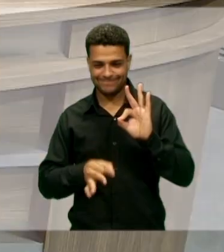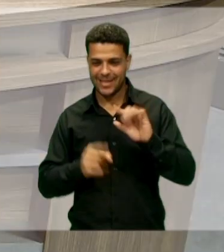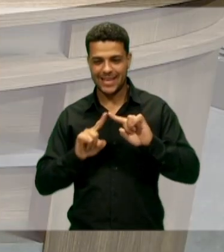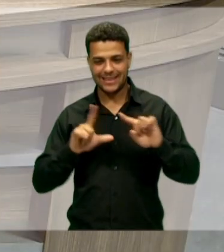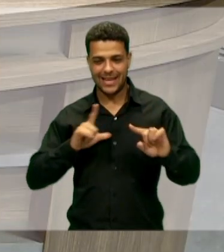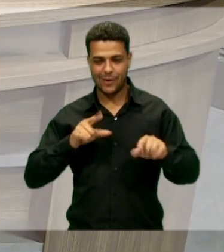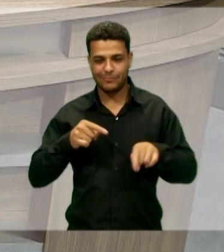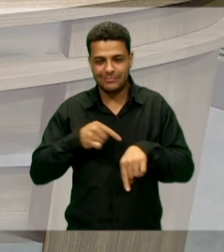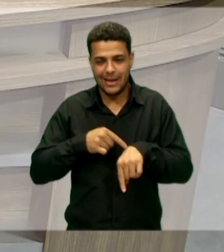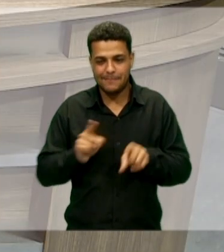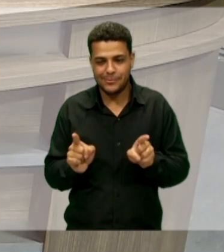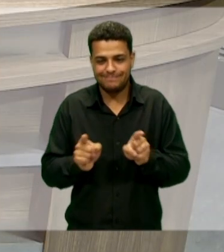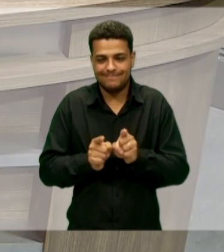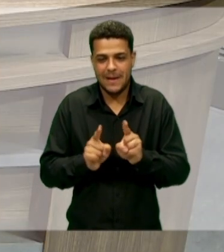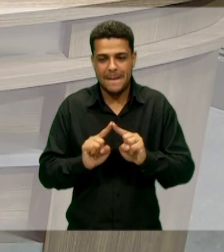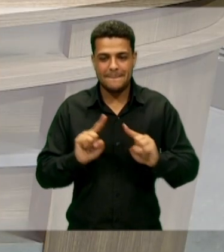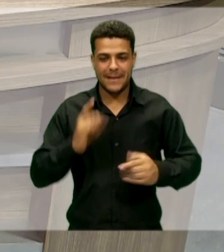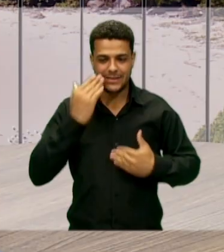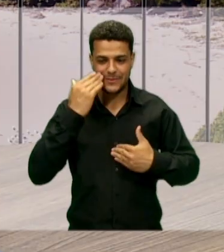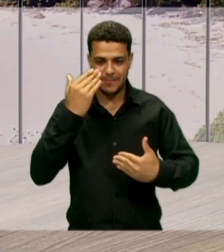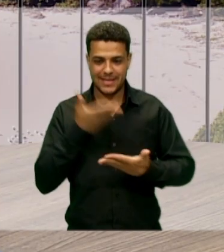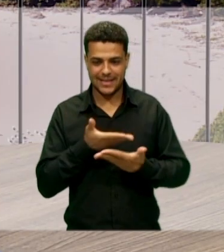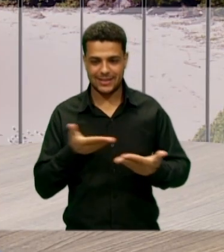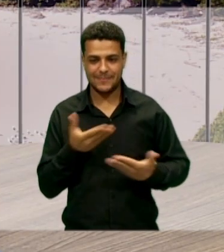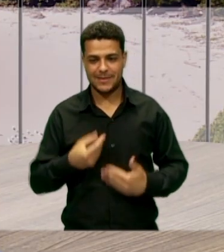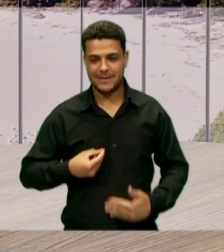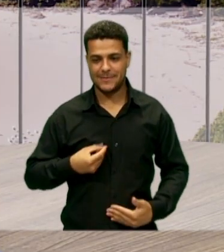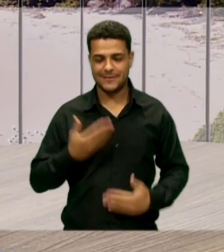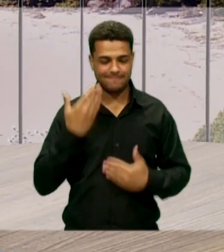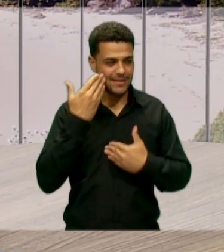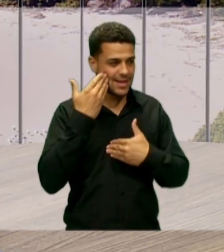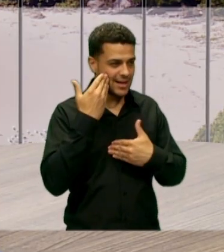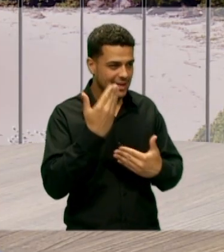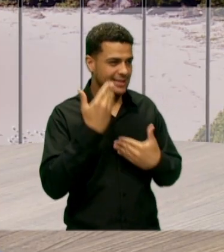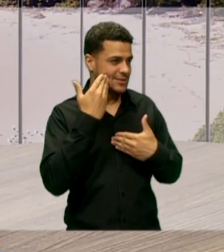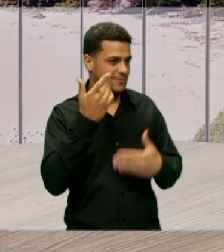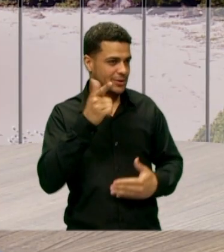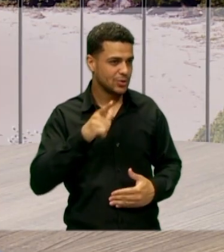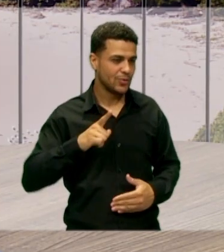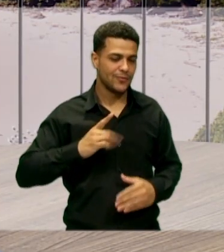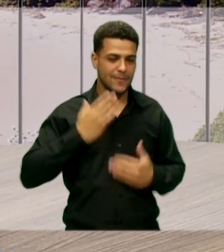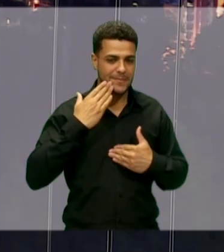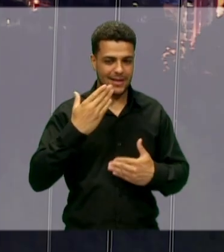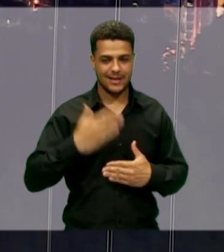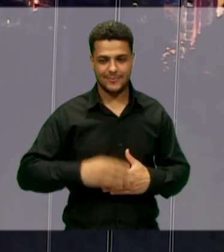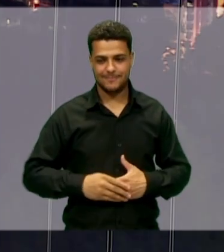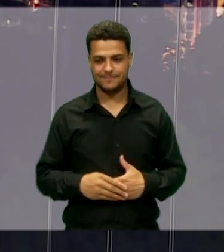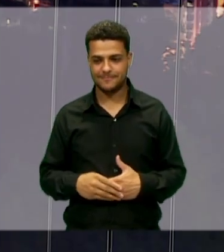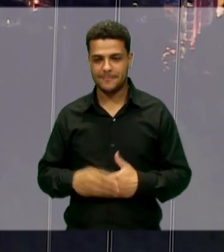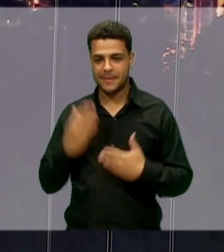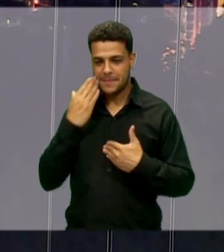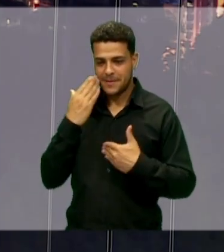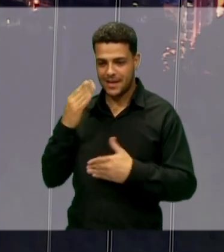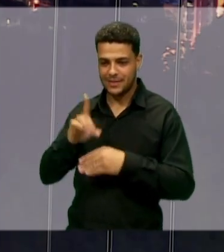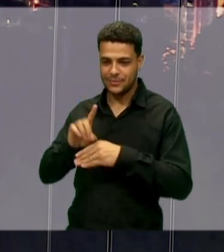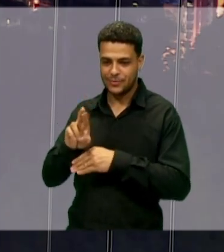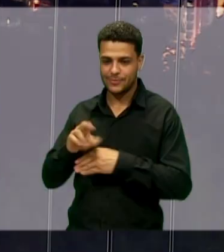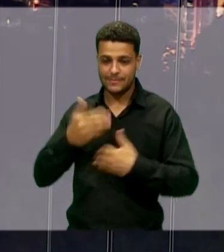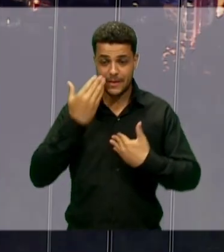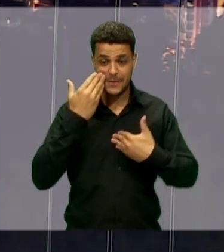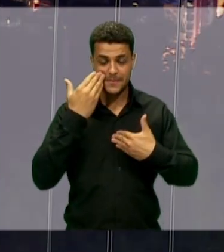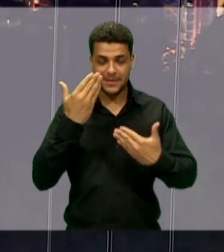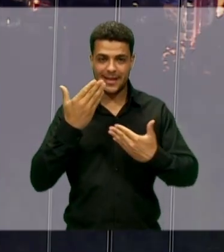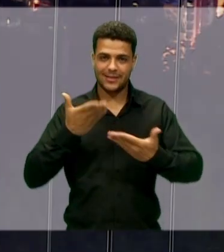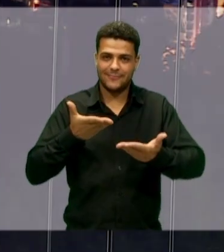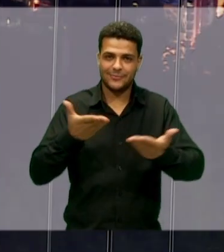um tempo bem restrito, mas muito obrigada pela sua presença. Eu que agradeço mais uma vez. Obrigado, Elis. Obrigada, doutor. E obrigada a